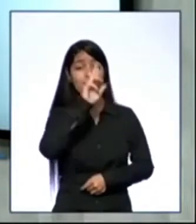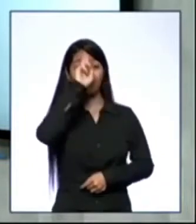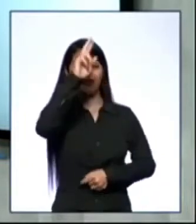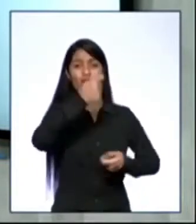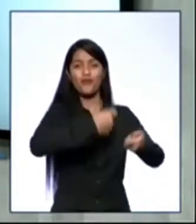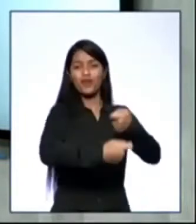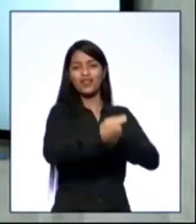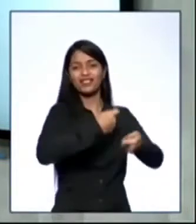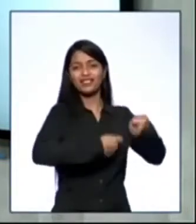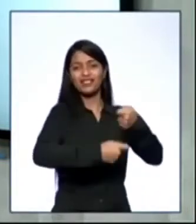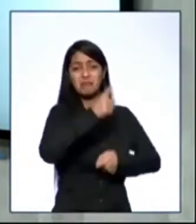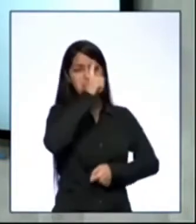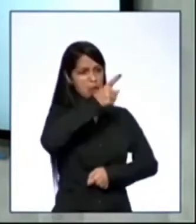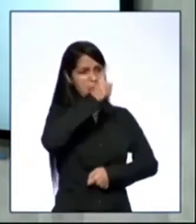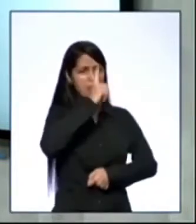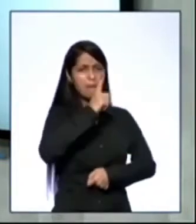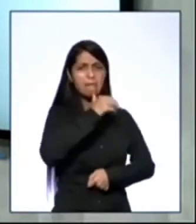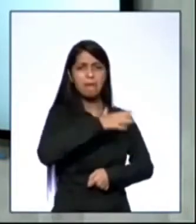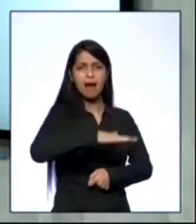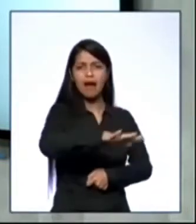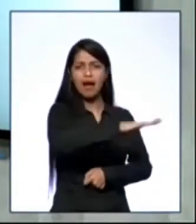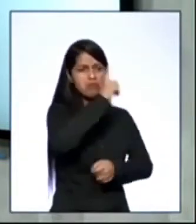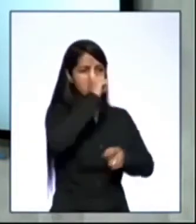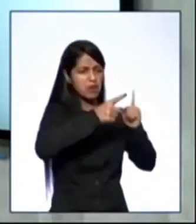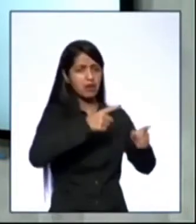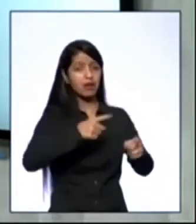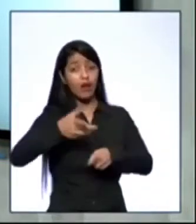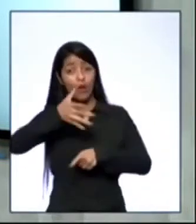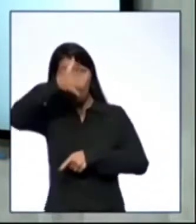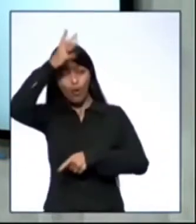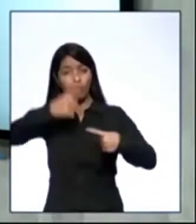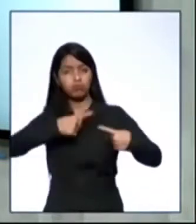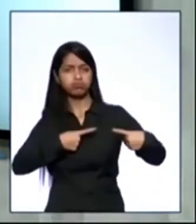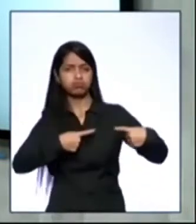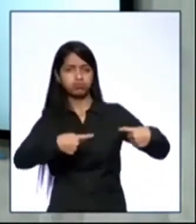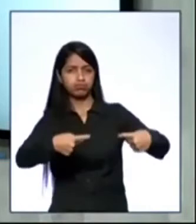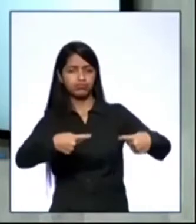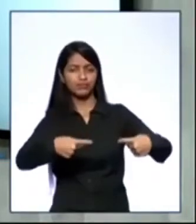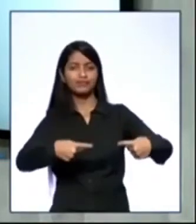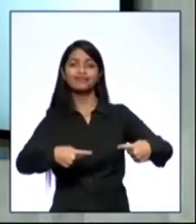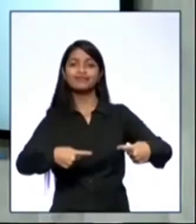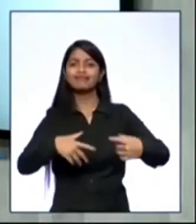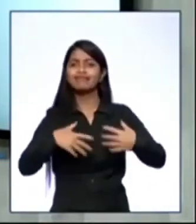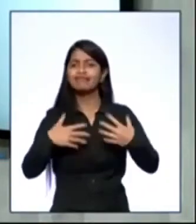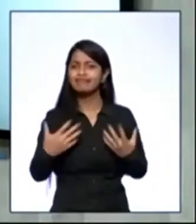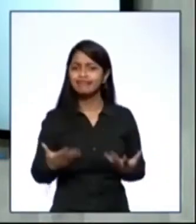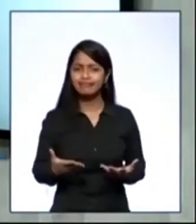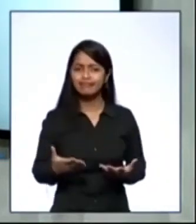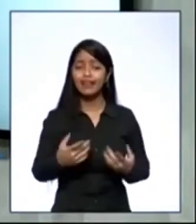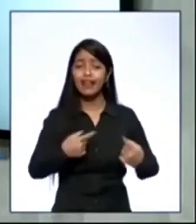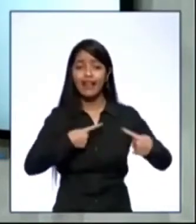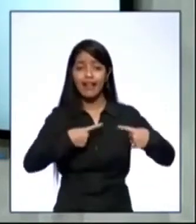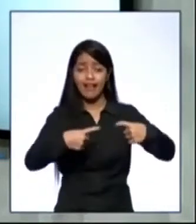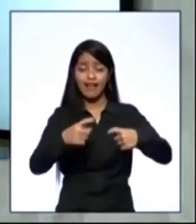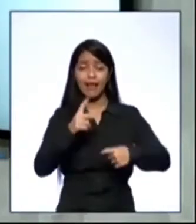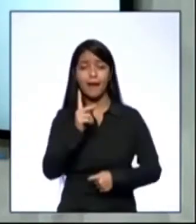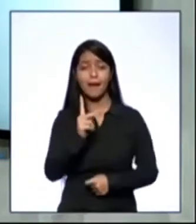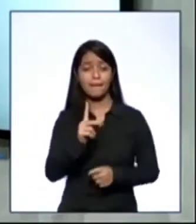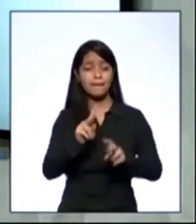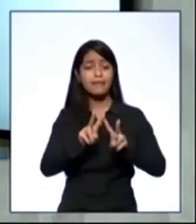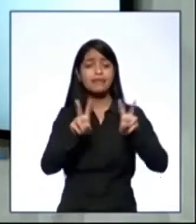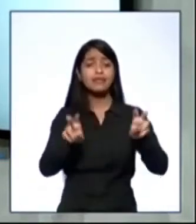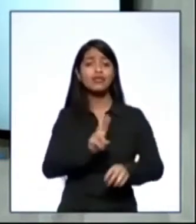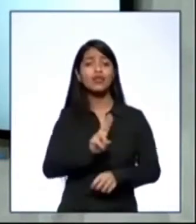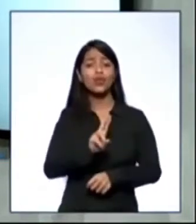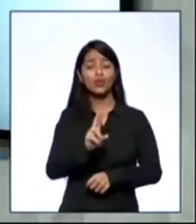cidade que mandava no mar Mediterrâneo. E Roma fez uma guerra contra Cartago. Ou seja, as Guerras Púnicas, recebeu esse nome